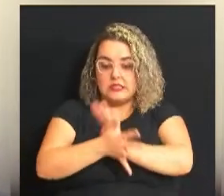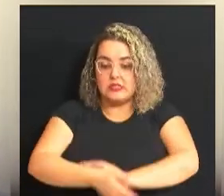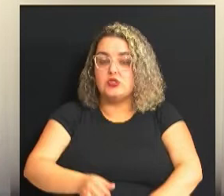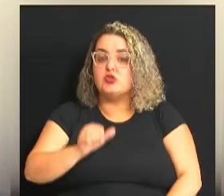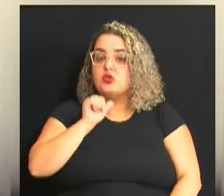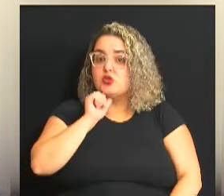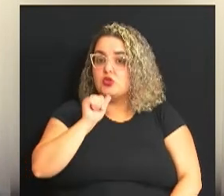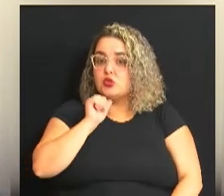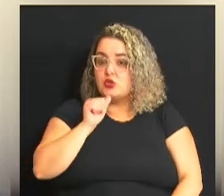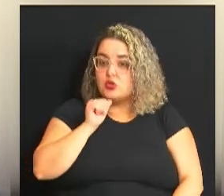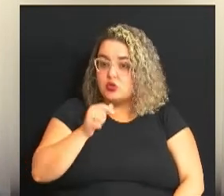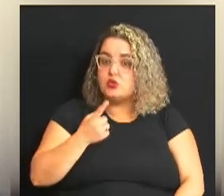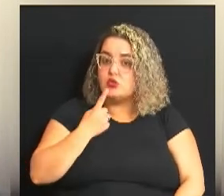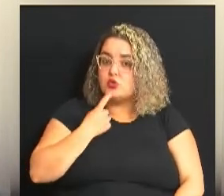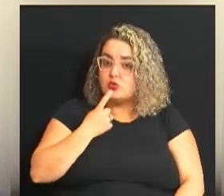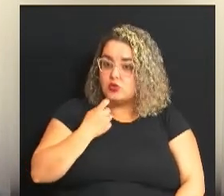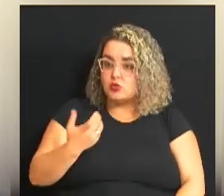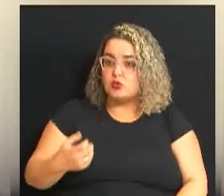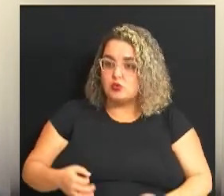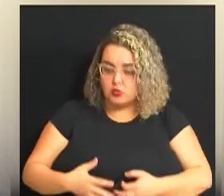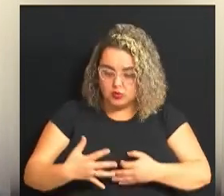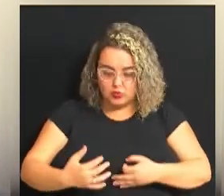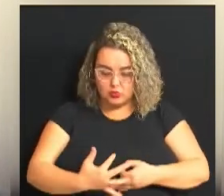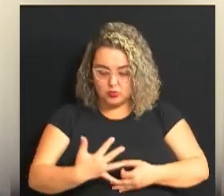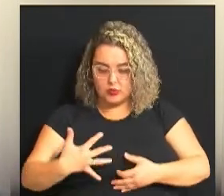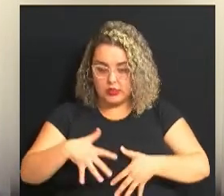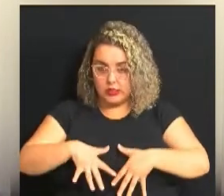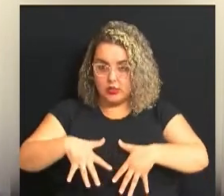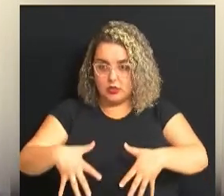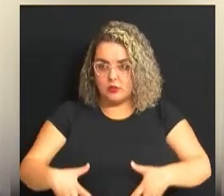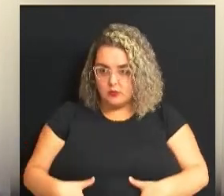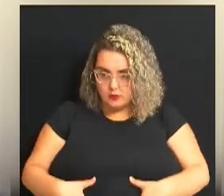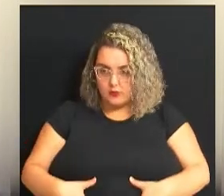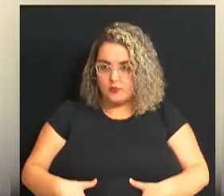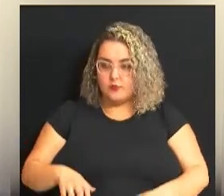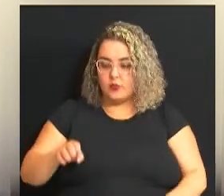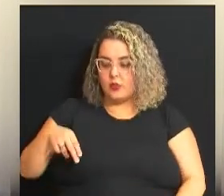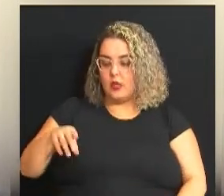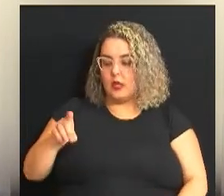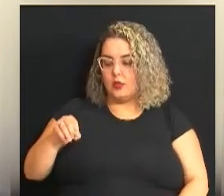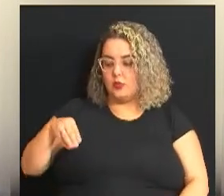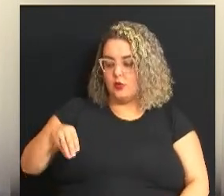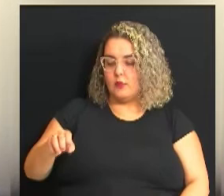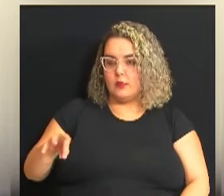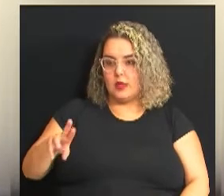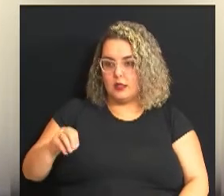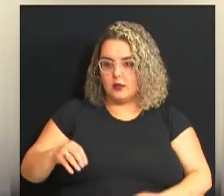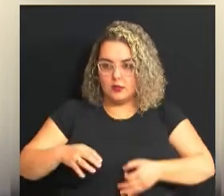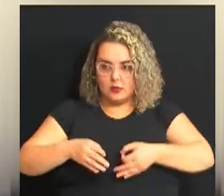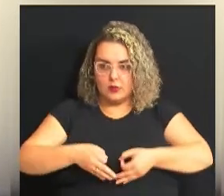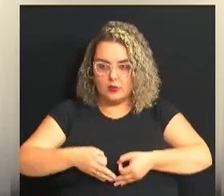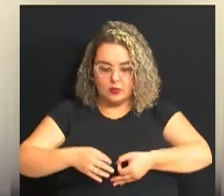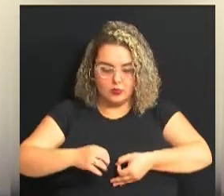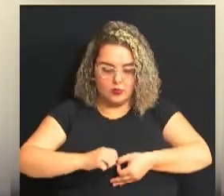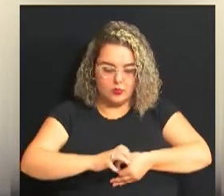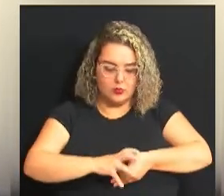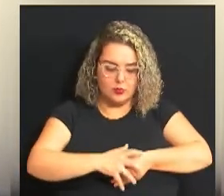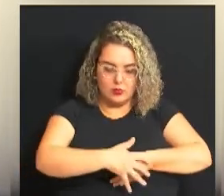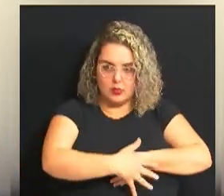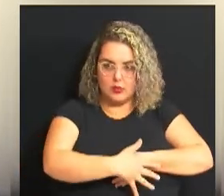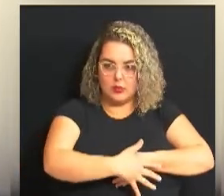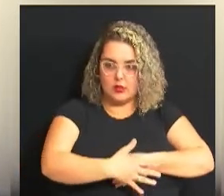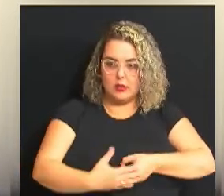que fez esse caminho de refluxo. E aí esse endométrio sai, né, esse tecido que ainda está